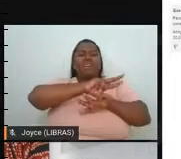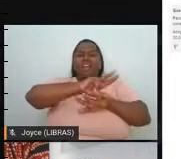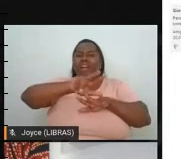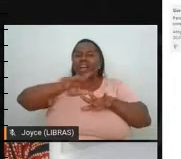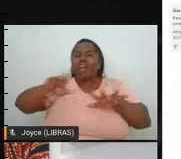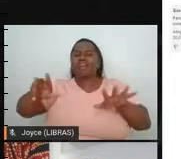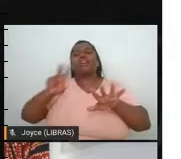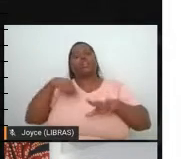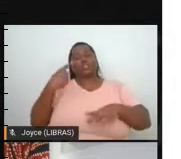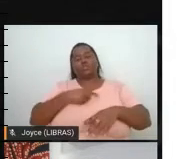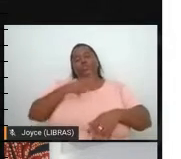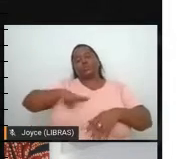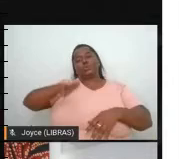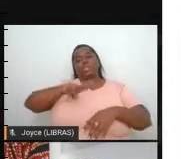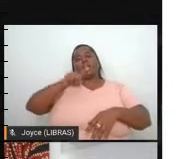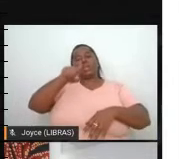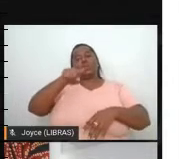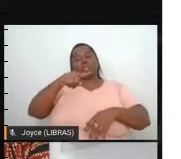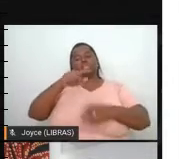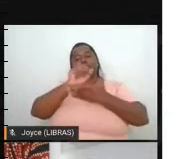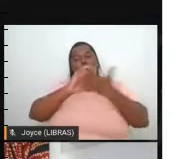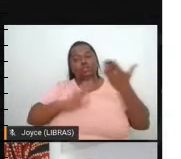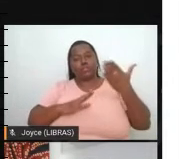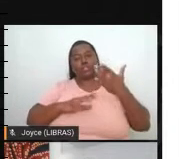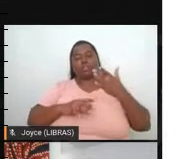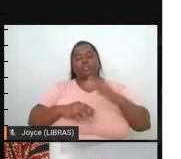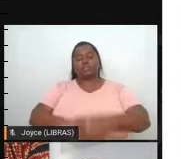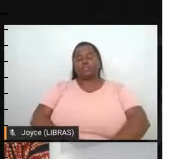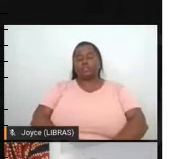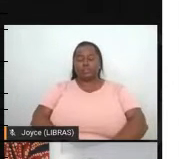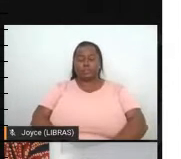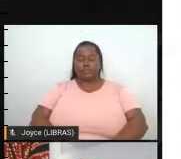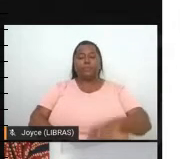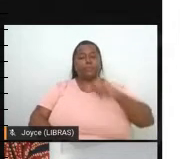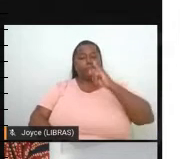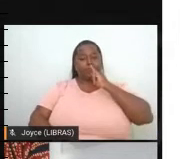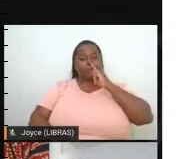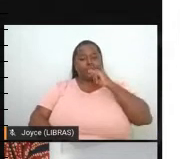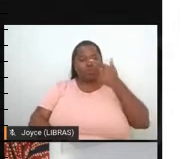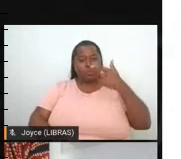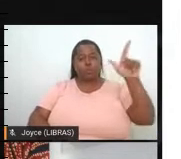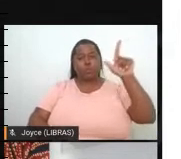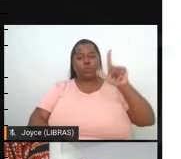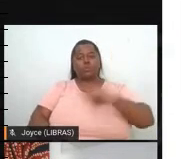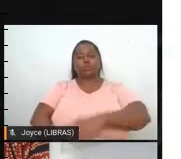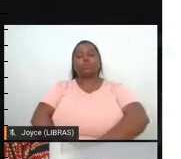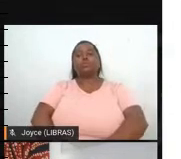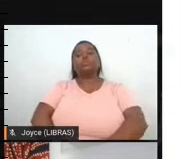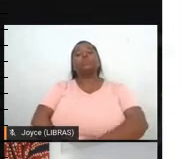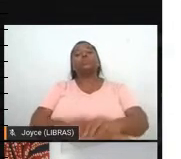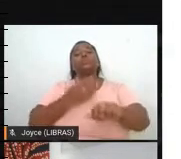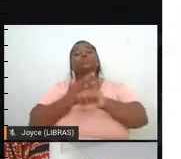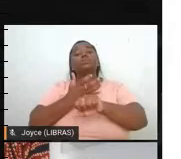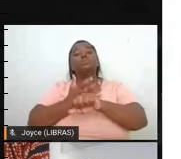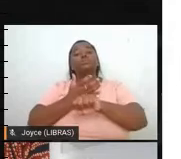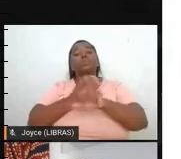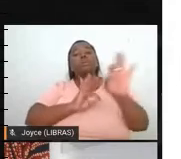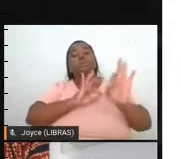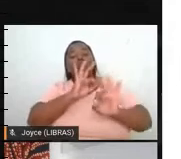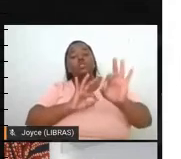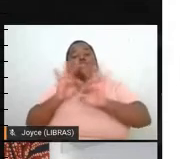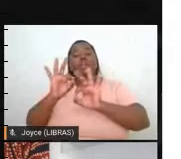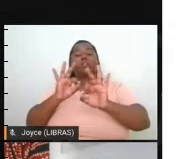uso de todos com essa questão. Aqui é um outro exemplo da disciplina de projeto geométrico